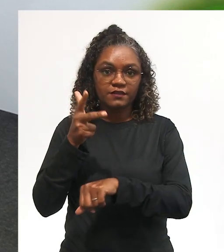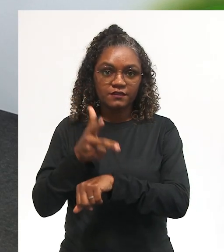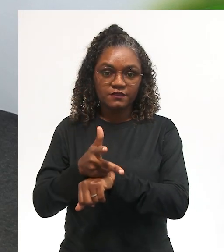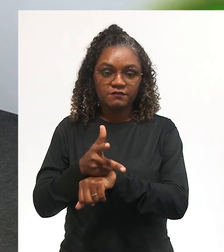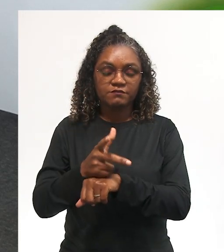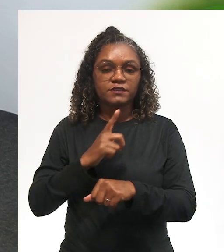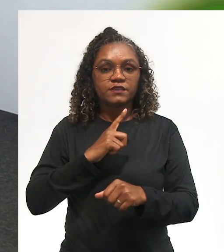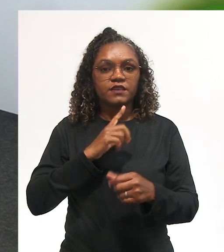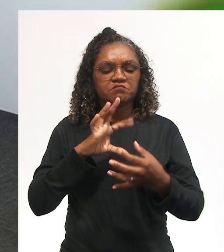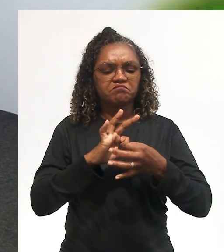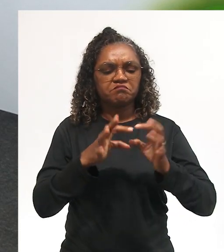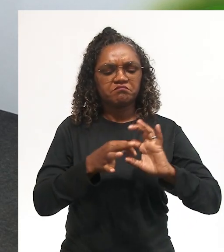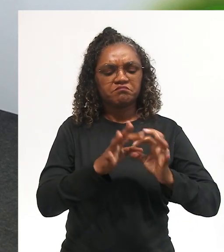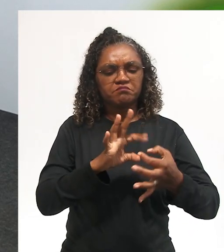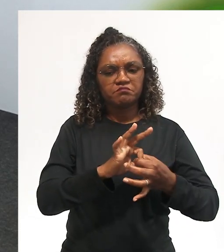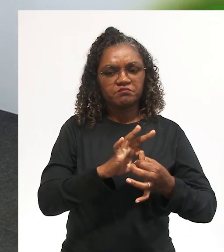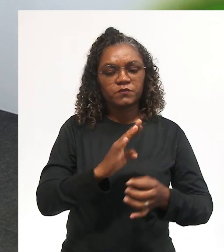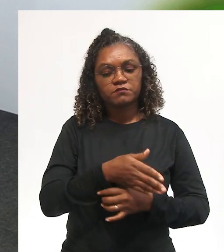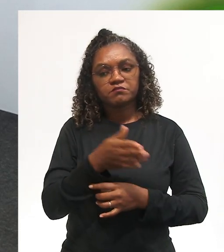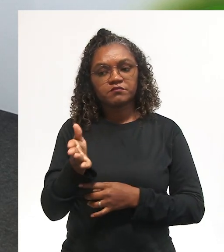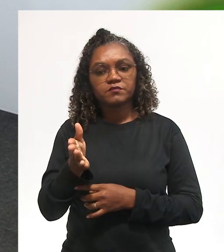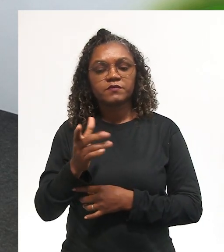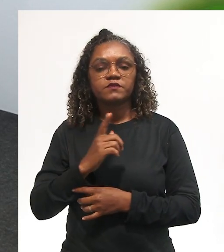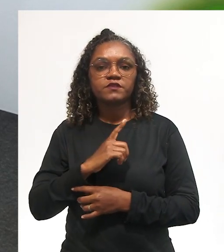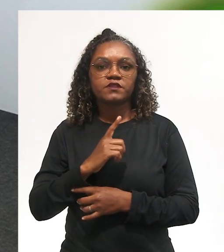interligados, ao lado tem uma